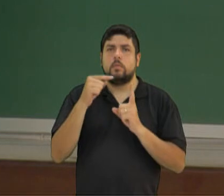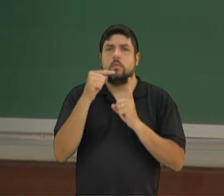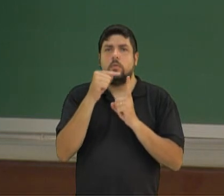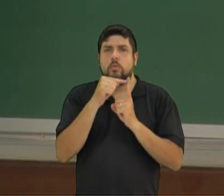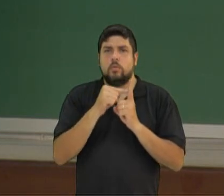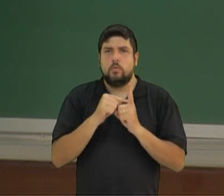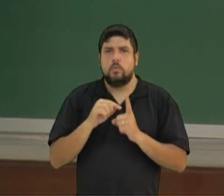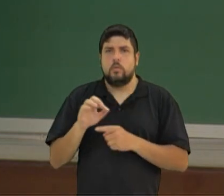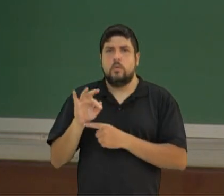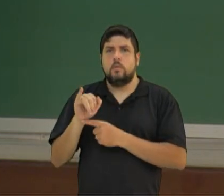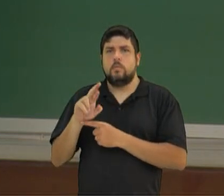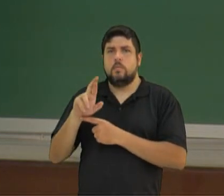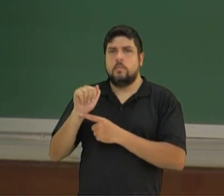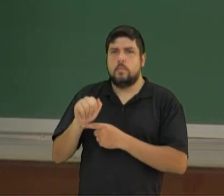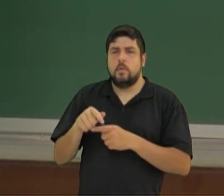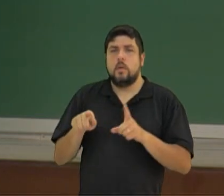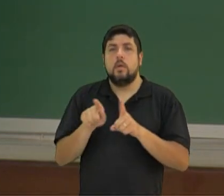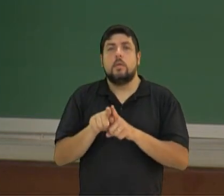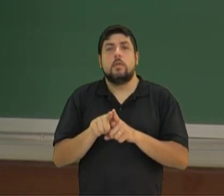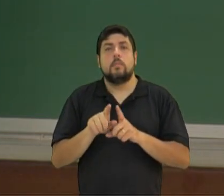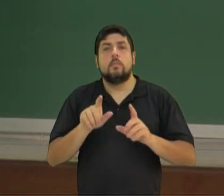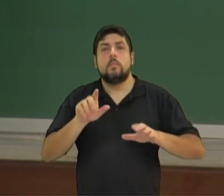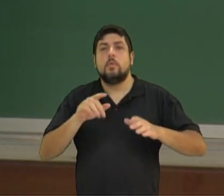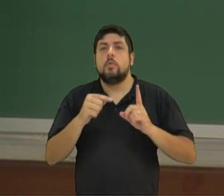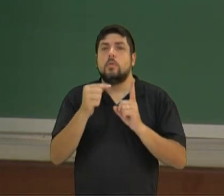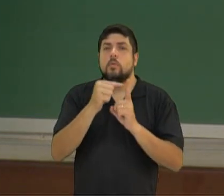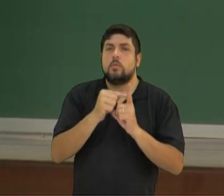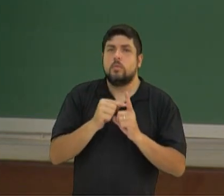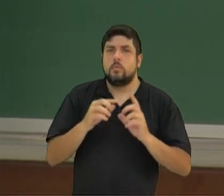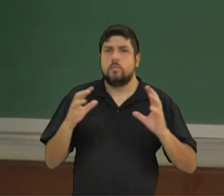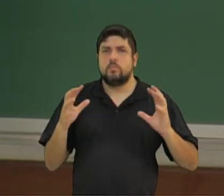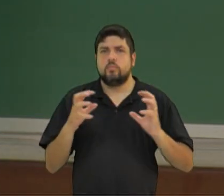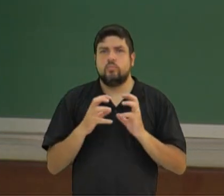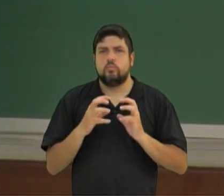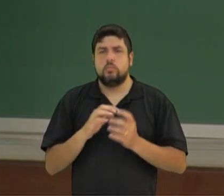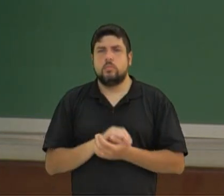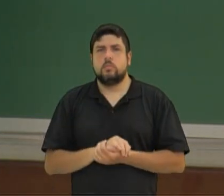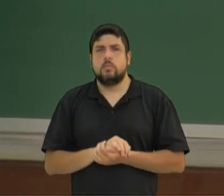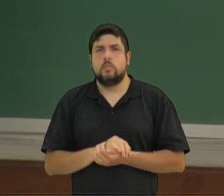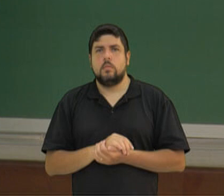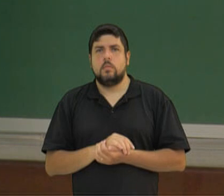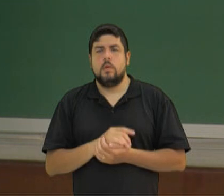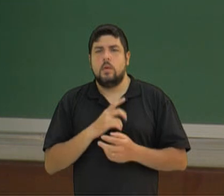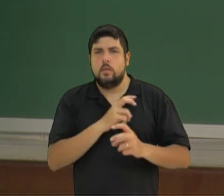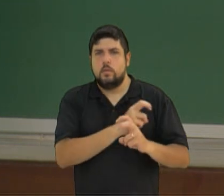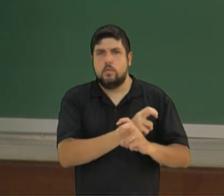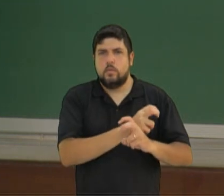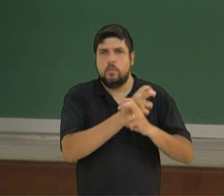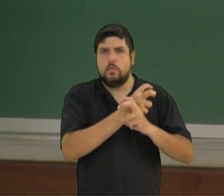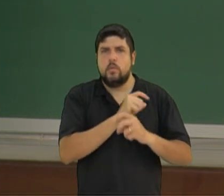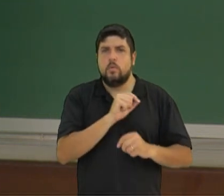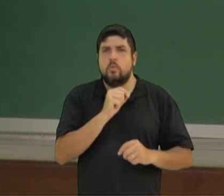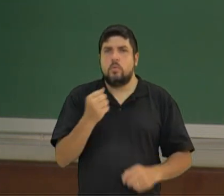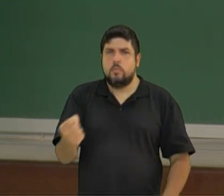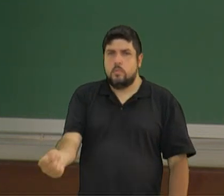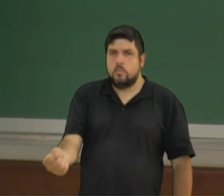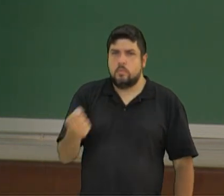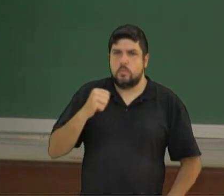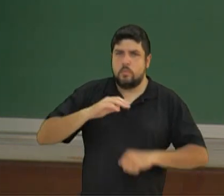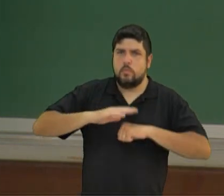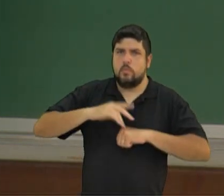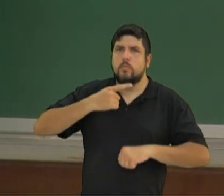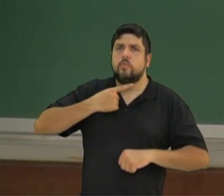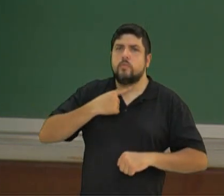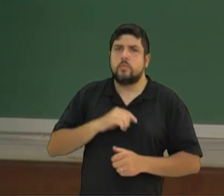fibra, mas também o tipo da sua contração. O esquelético, que a contração é voluntária,